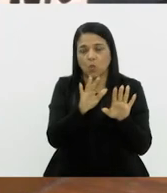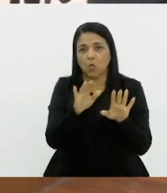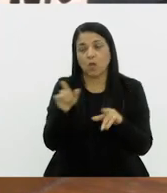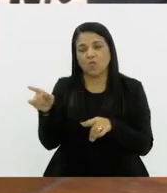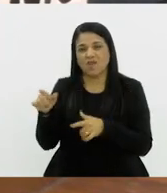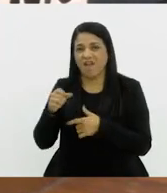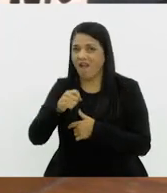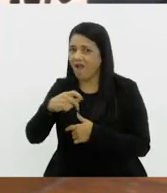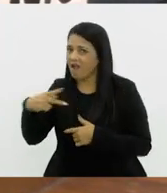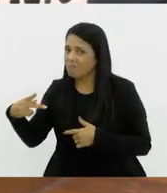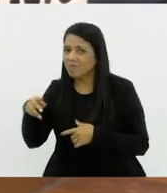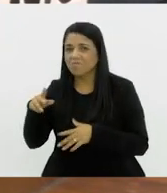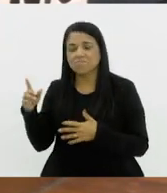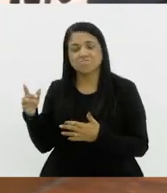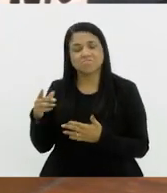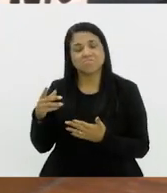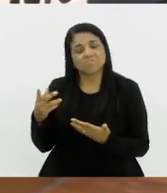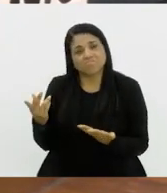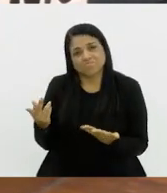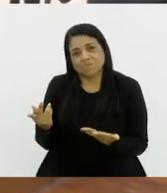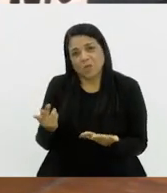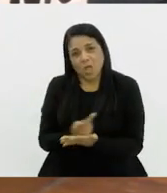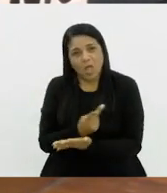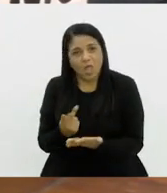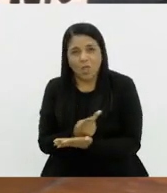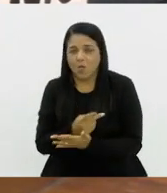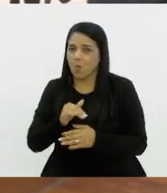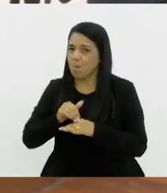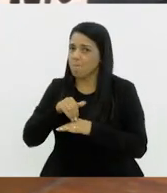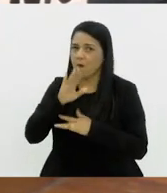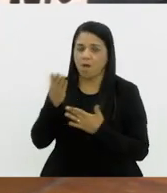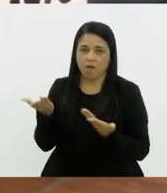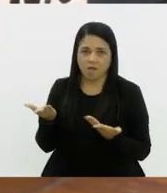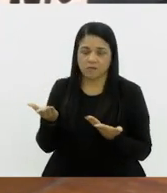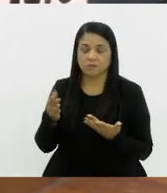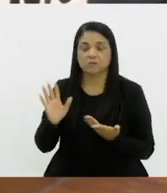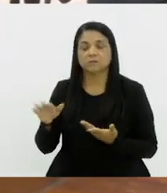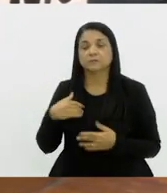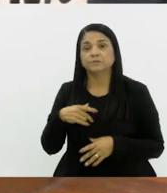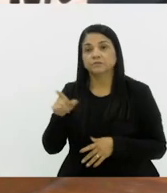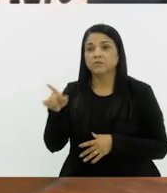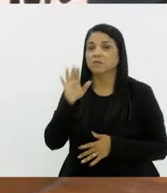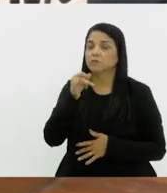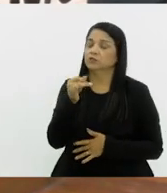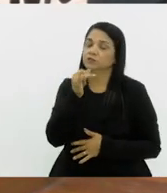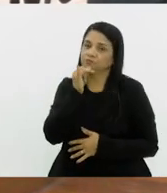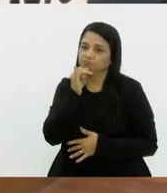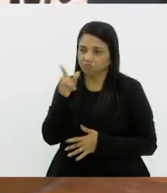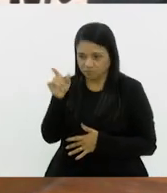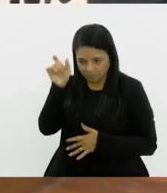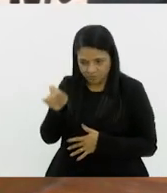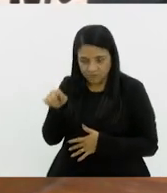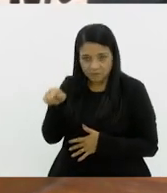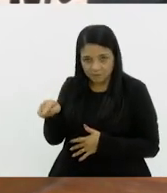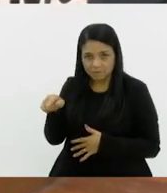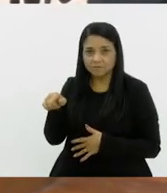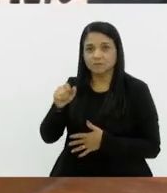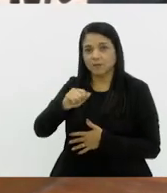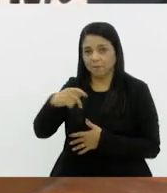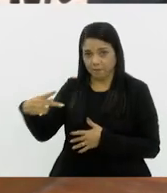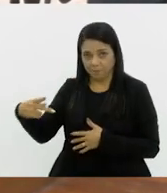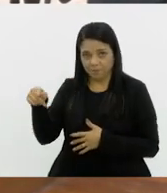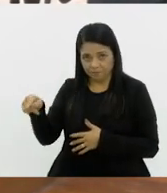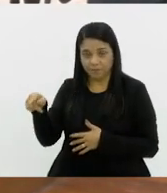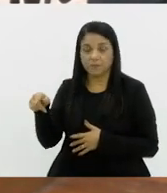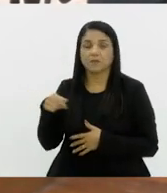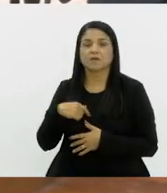para moradores ajudarem na fiscalização. Então, nesse caso aqui, digamos, se a gente tem o transponder, todo